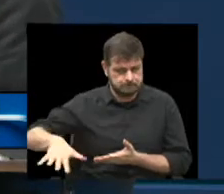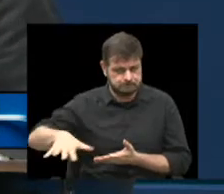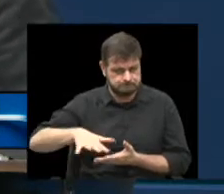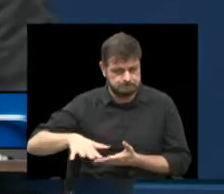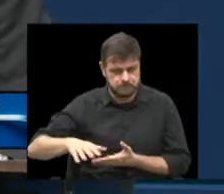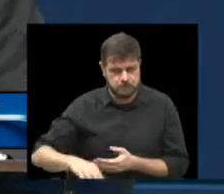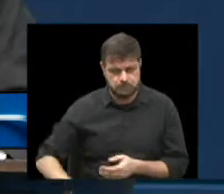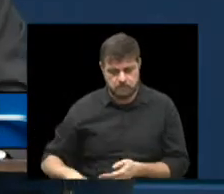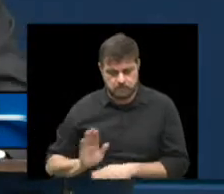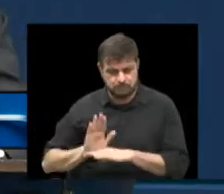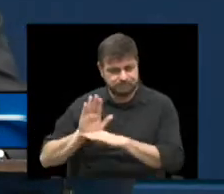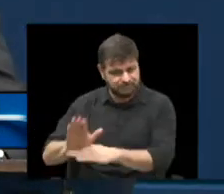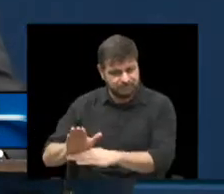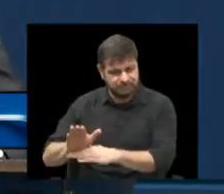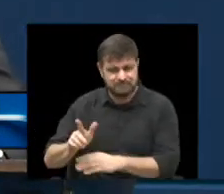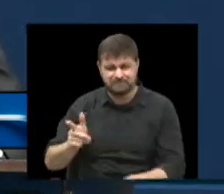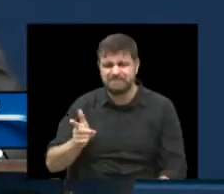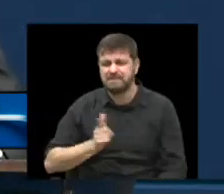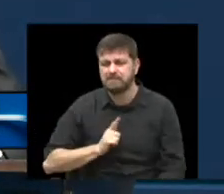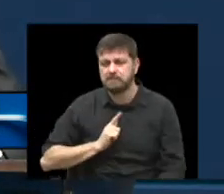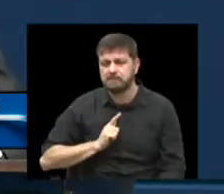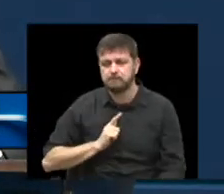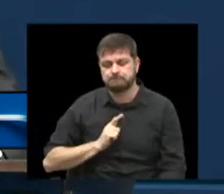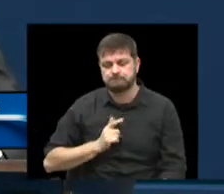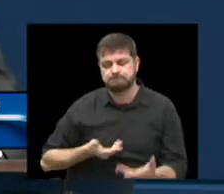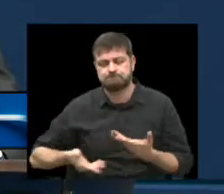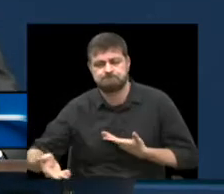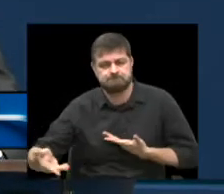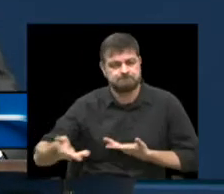concedidos, existiam alguma troca